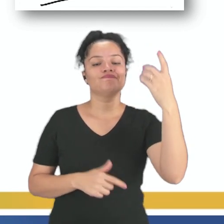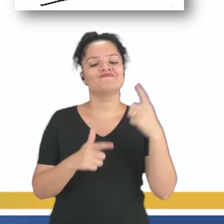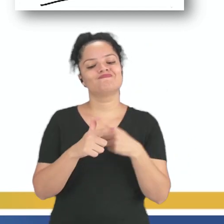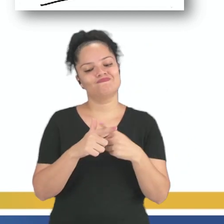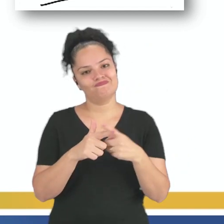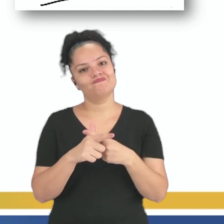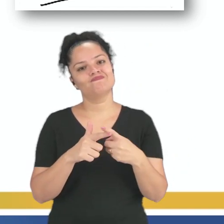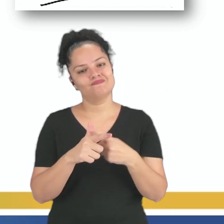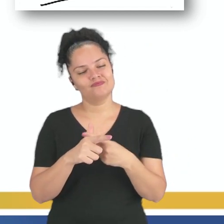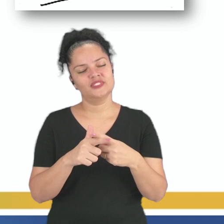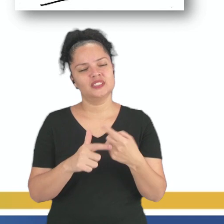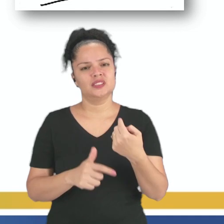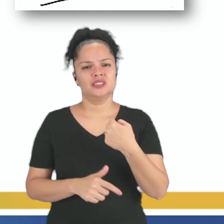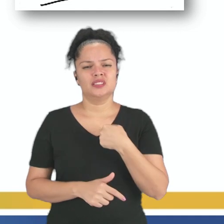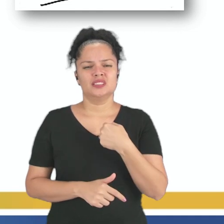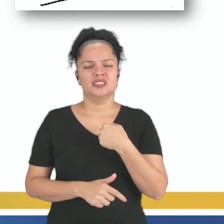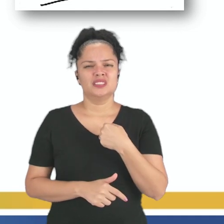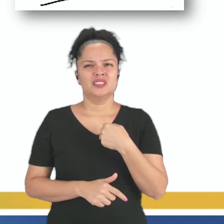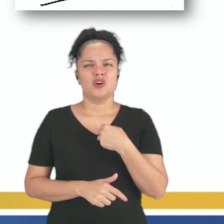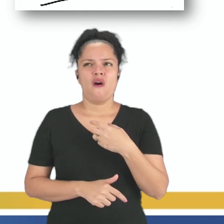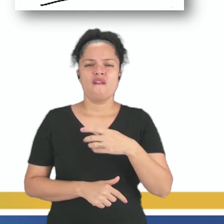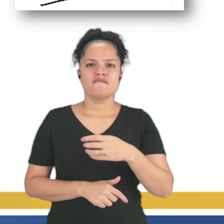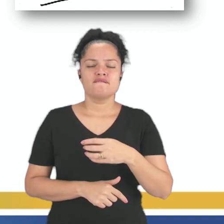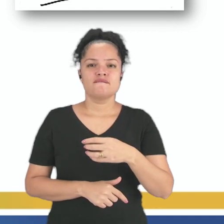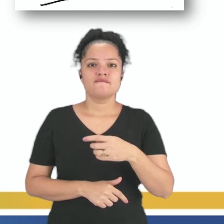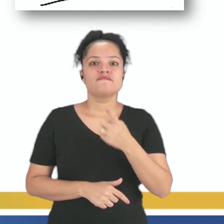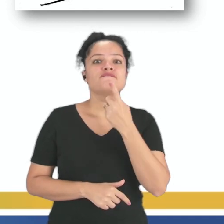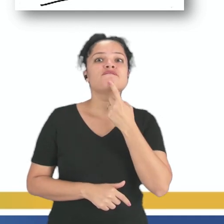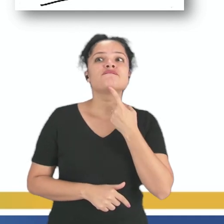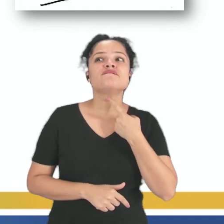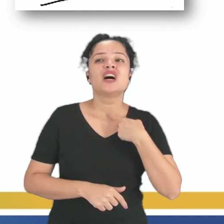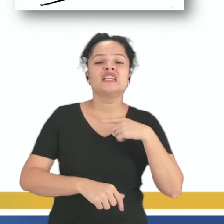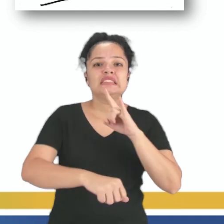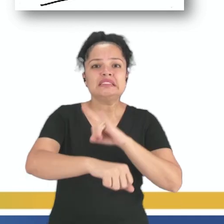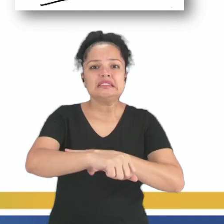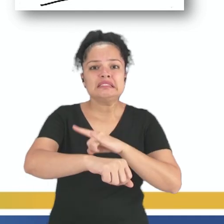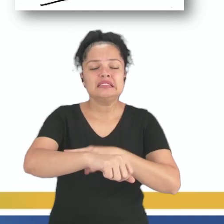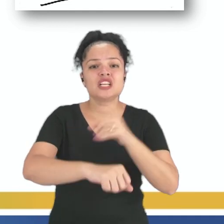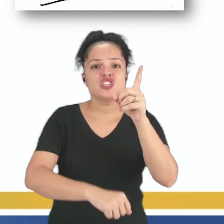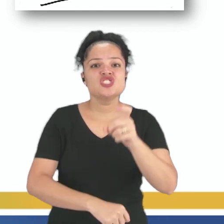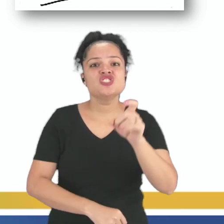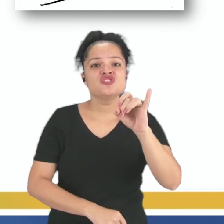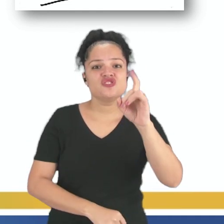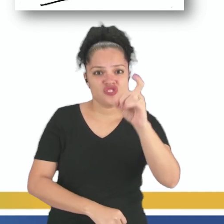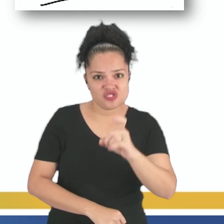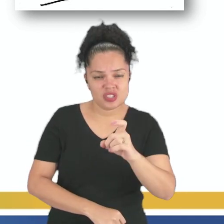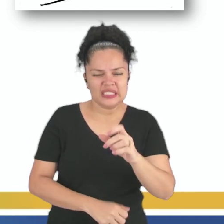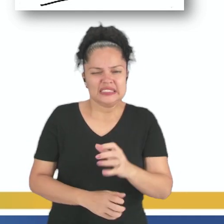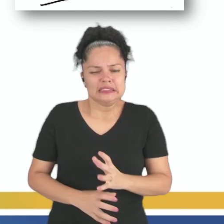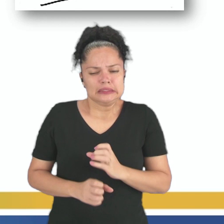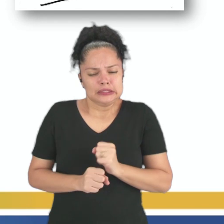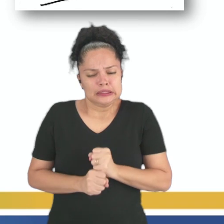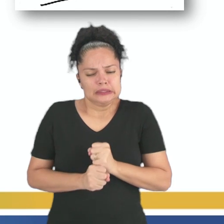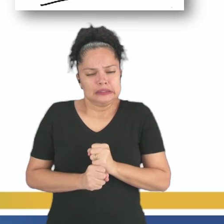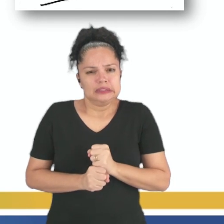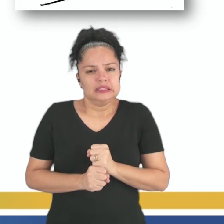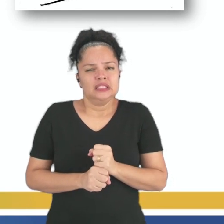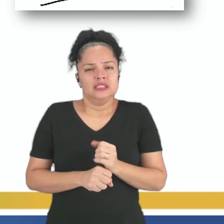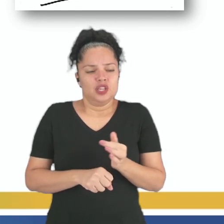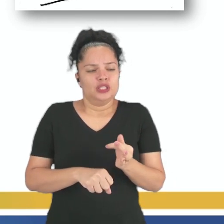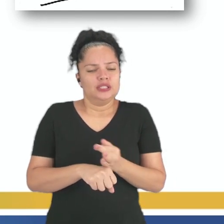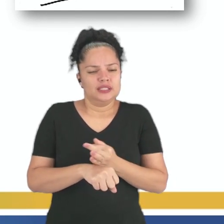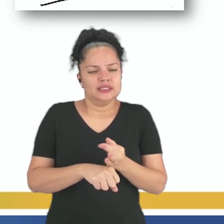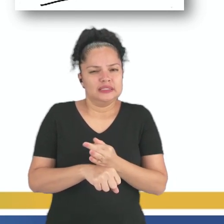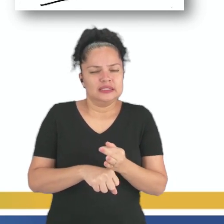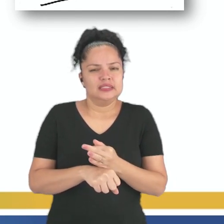problemas. Fui ficando com a maior vontade de fazer xixi. Segurei. A professora continuava a falar